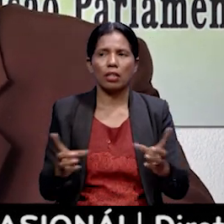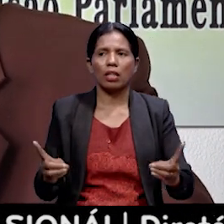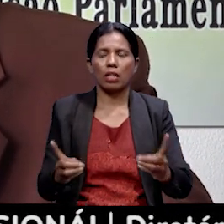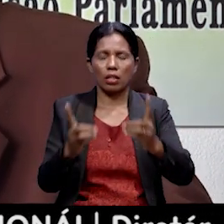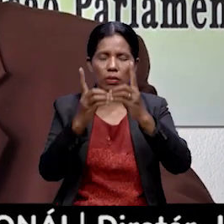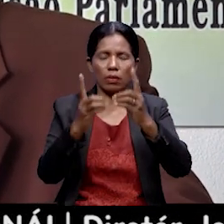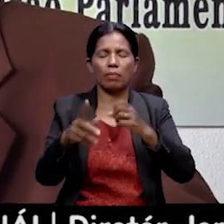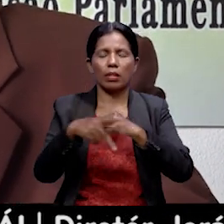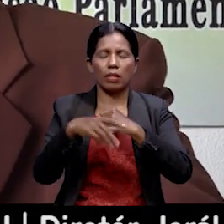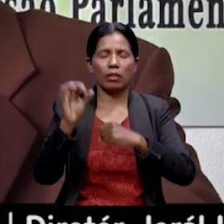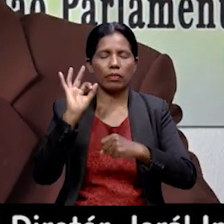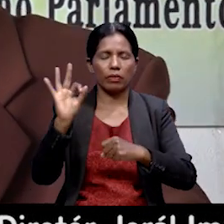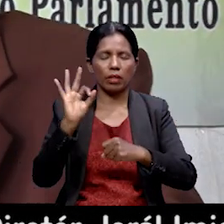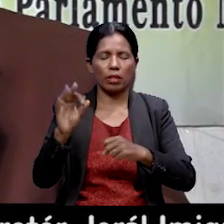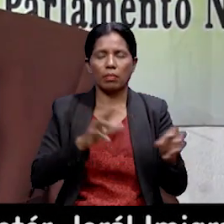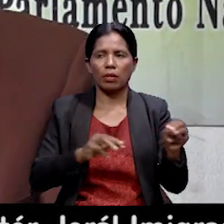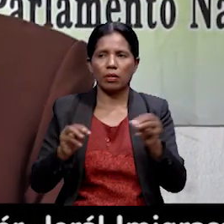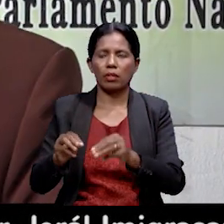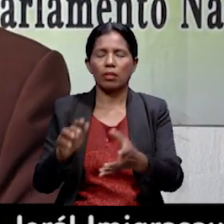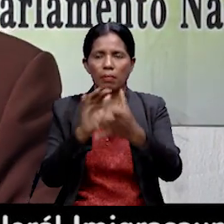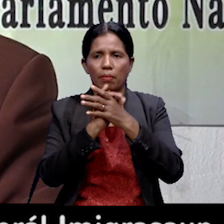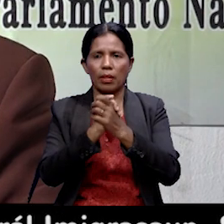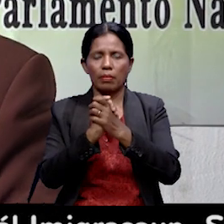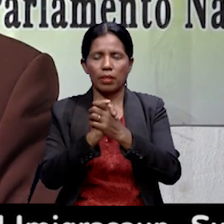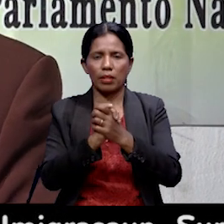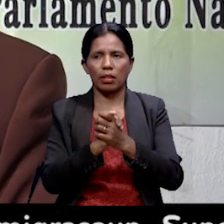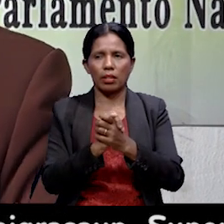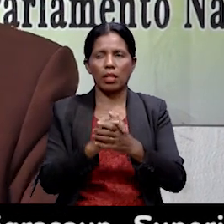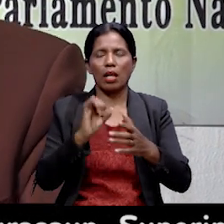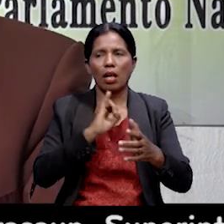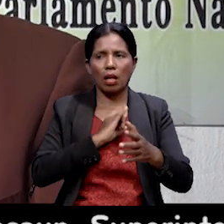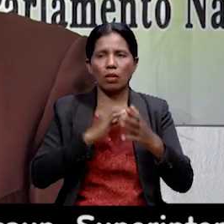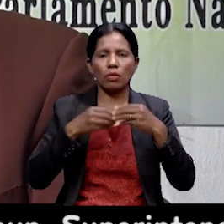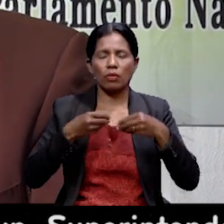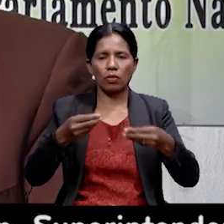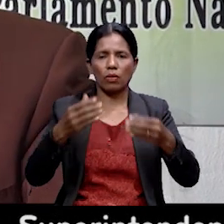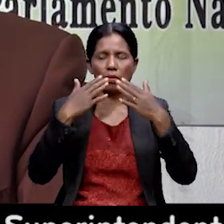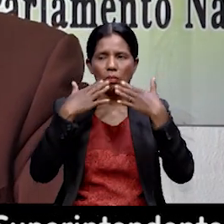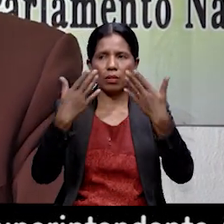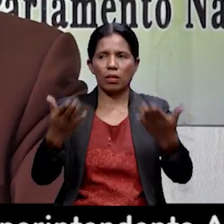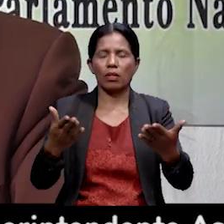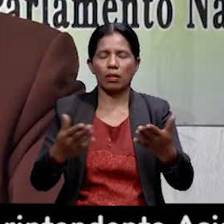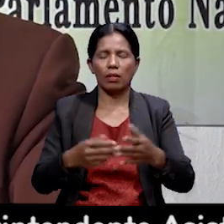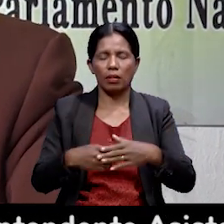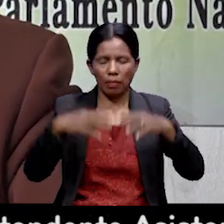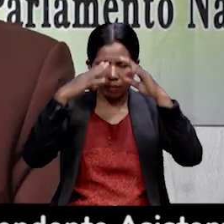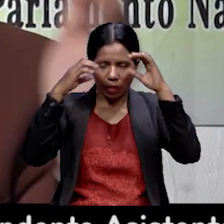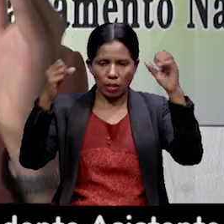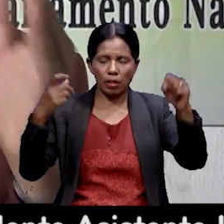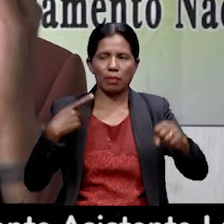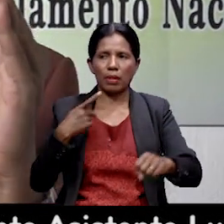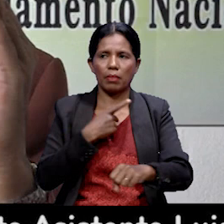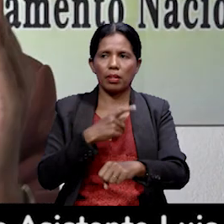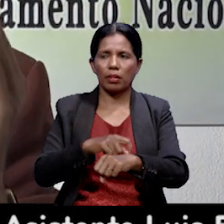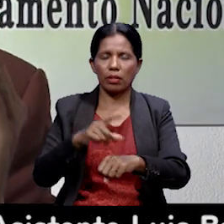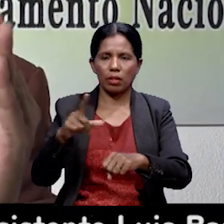mudança. Nem apoio parabéns ao obrigado para Sua Excelência Presidente do Parlamento,